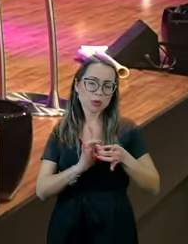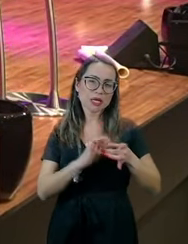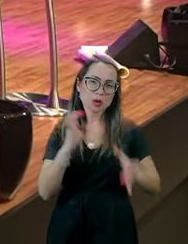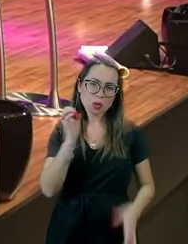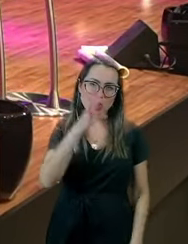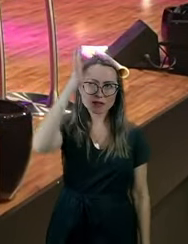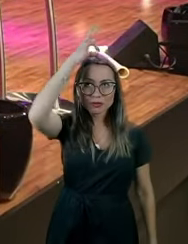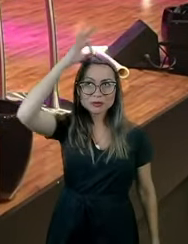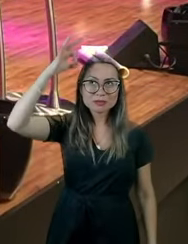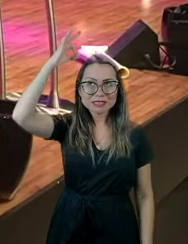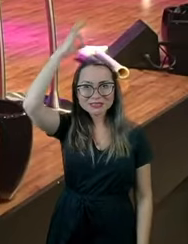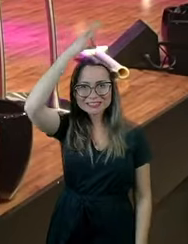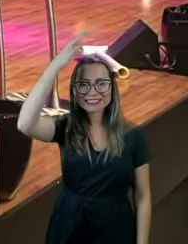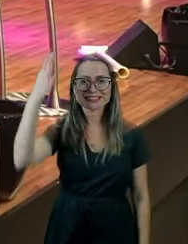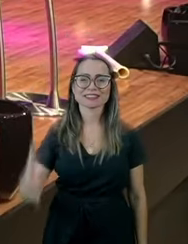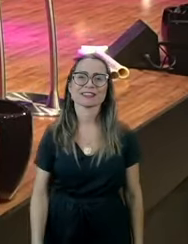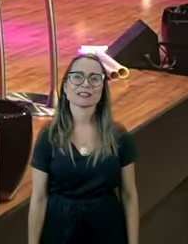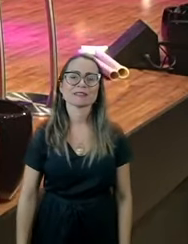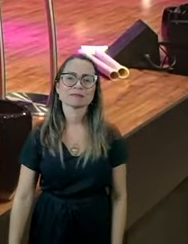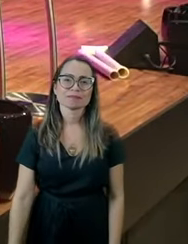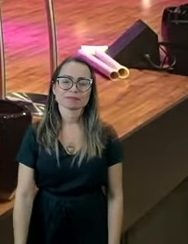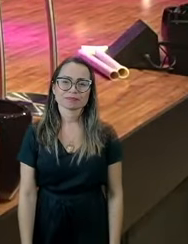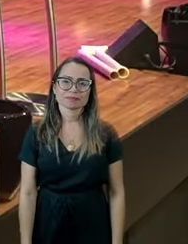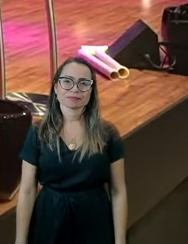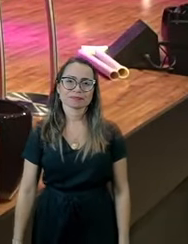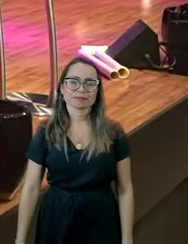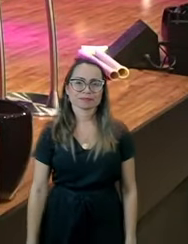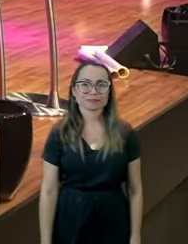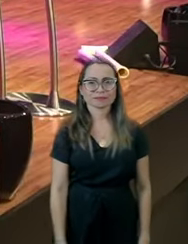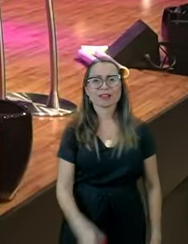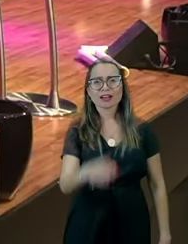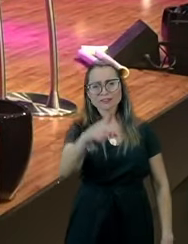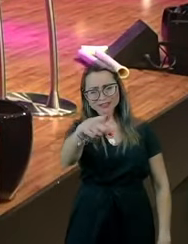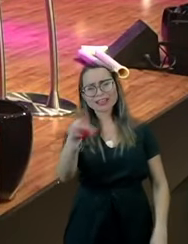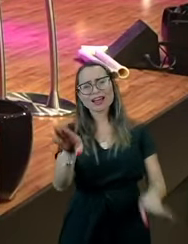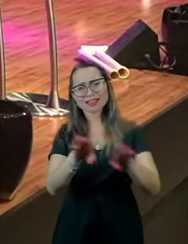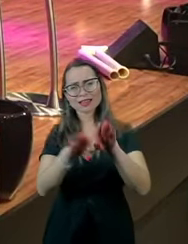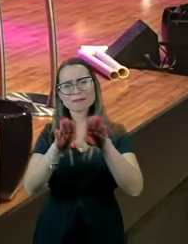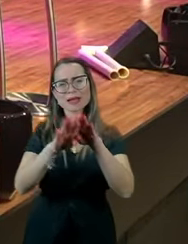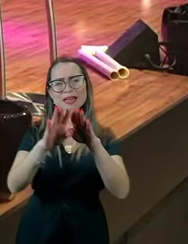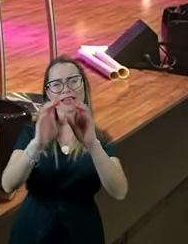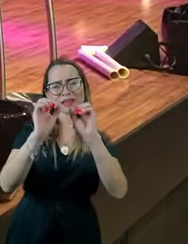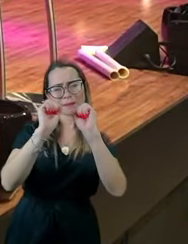Espírito Santo. Enquanto nós cantamos essa canção, será que você pode adorar o Senhor?